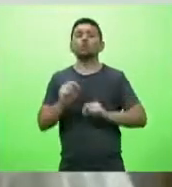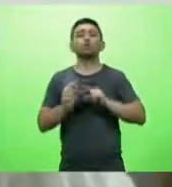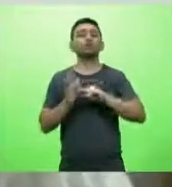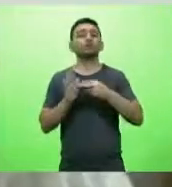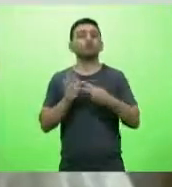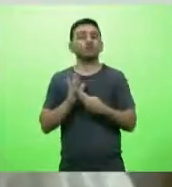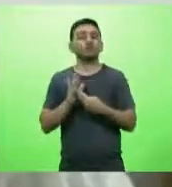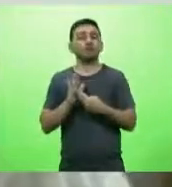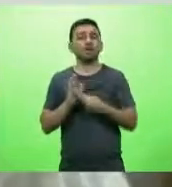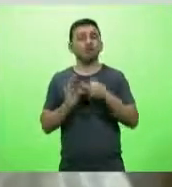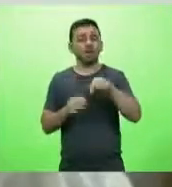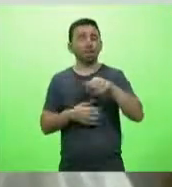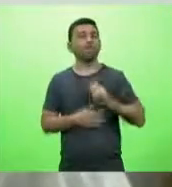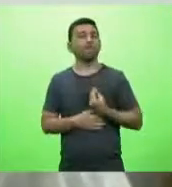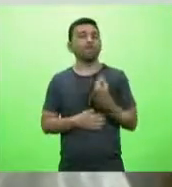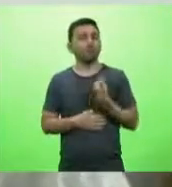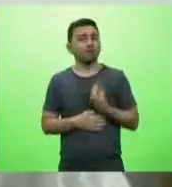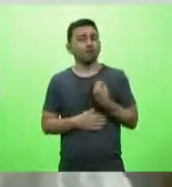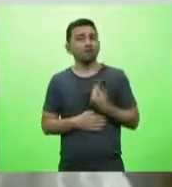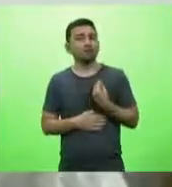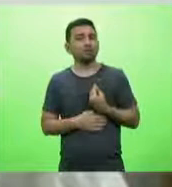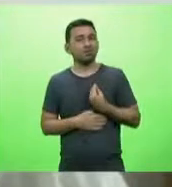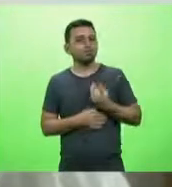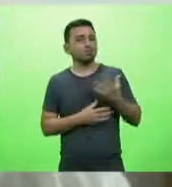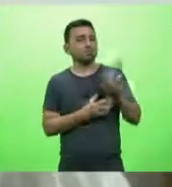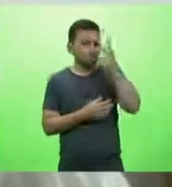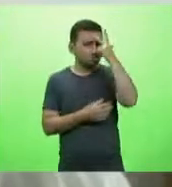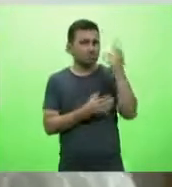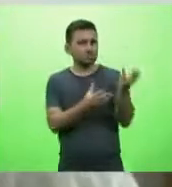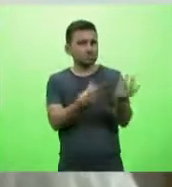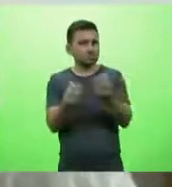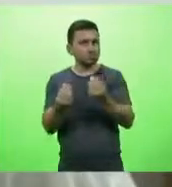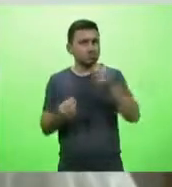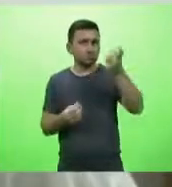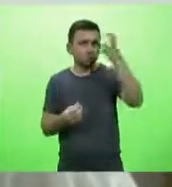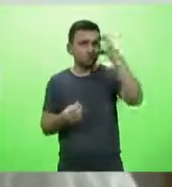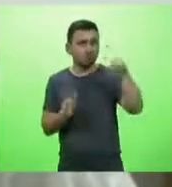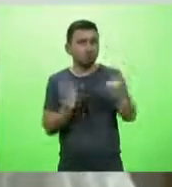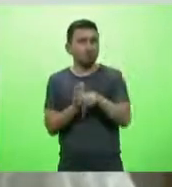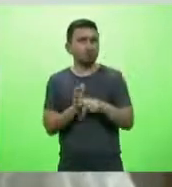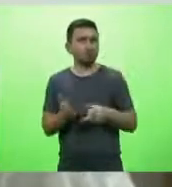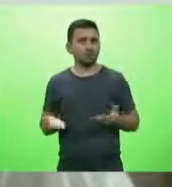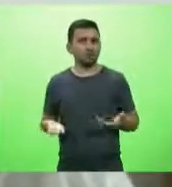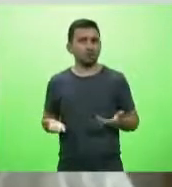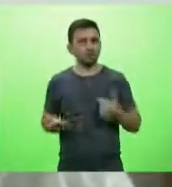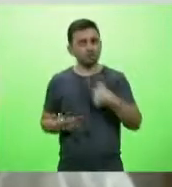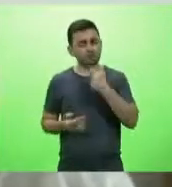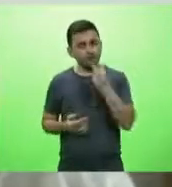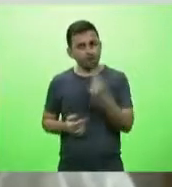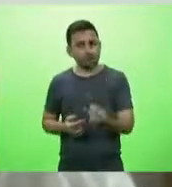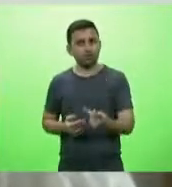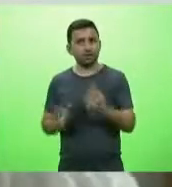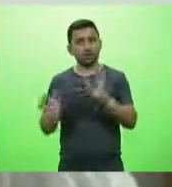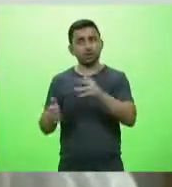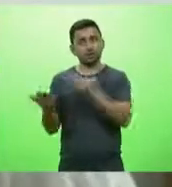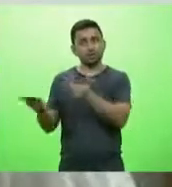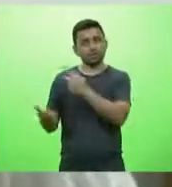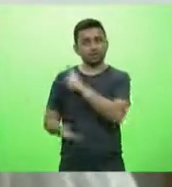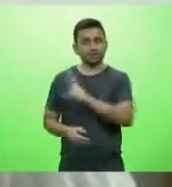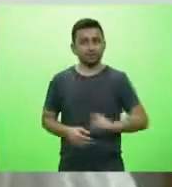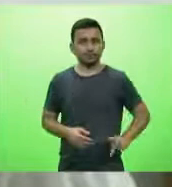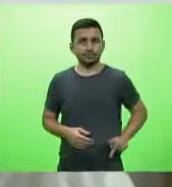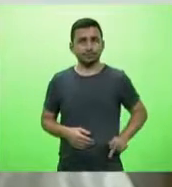a sobrevivência de muitos trabalhadores da cultura. Então, eu disse, inclusive, para a presidenta,